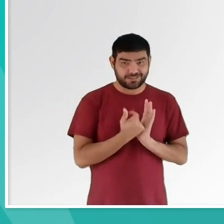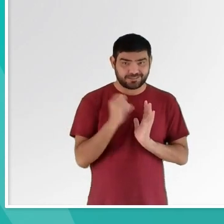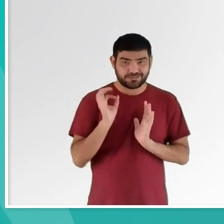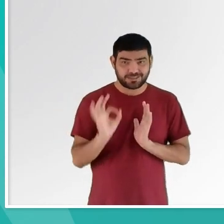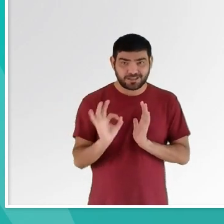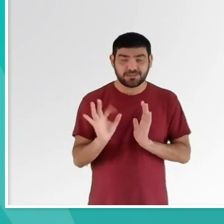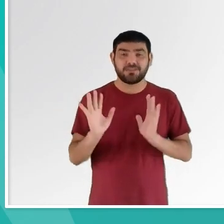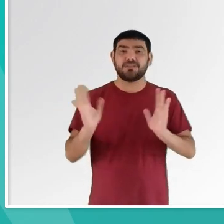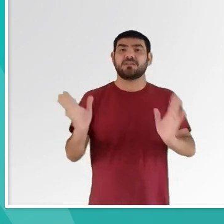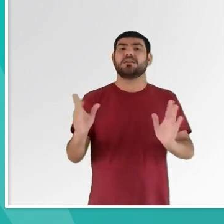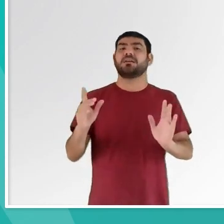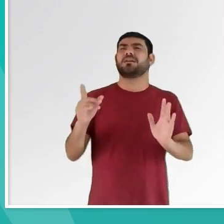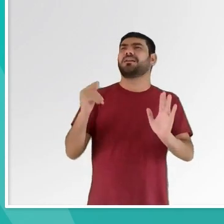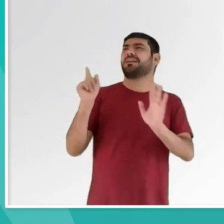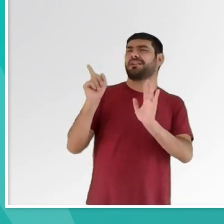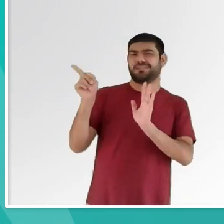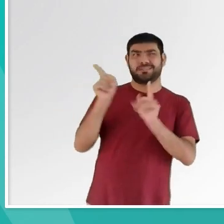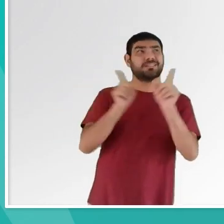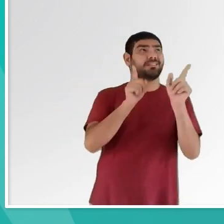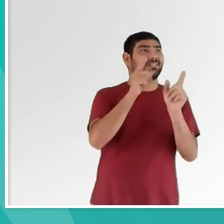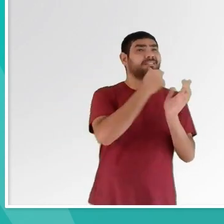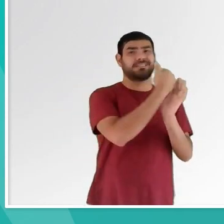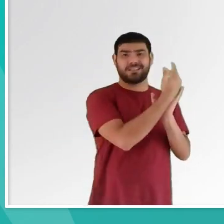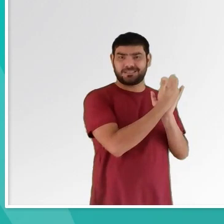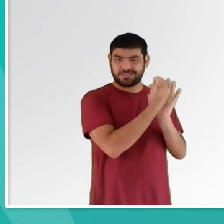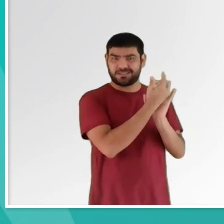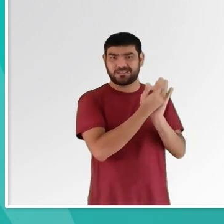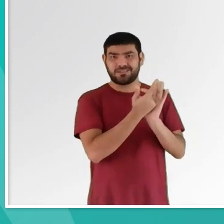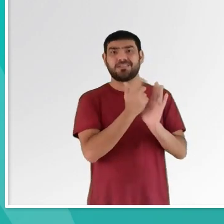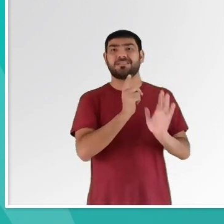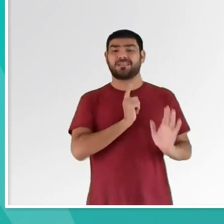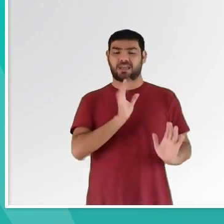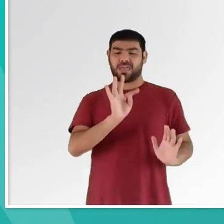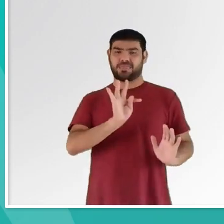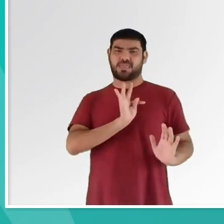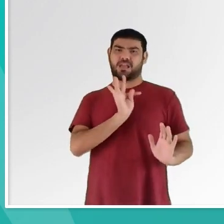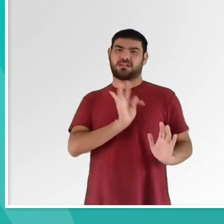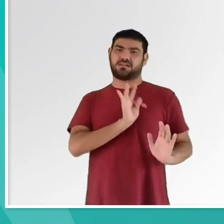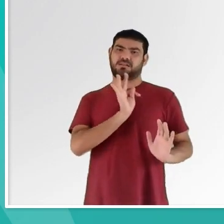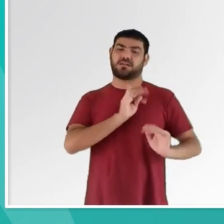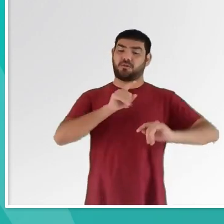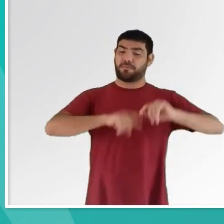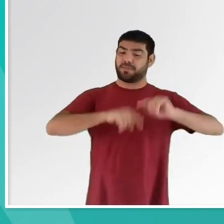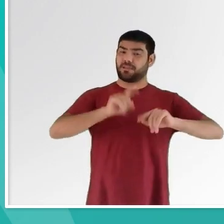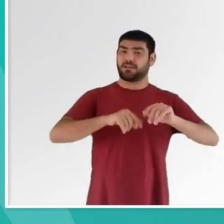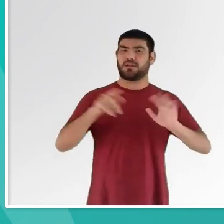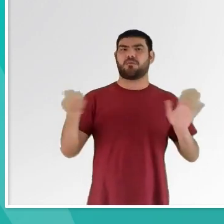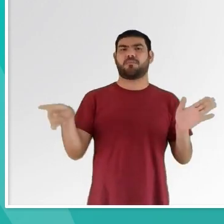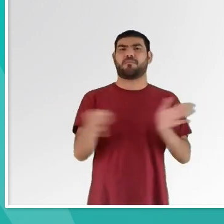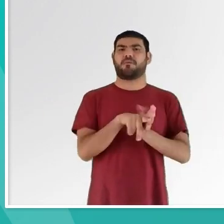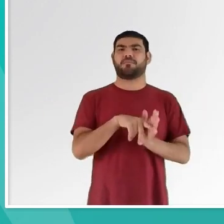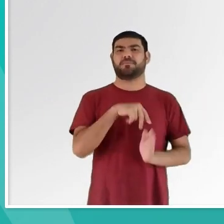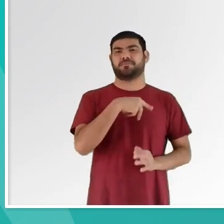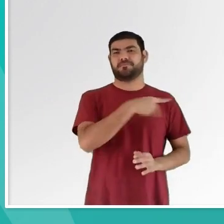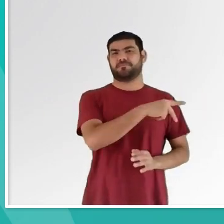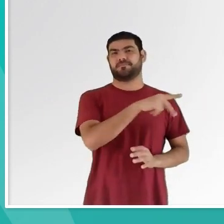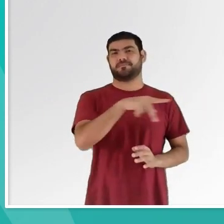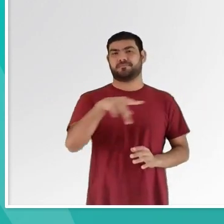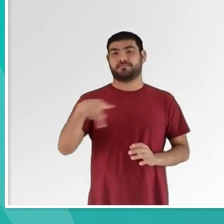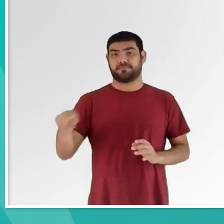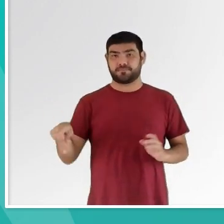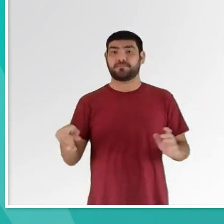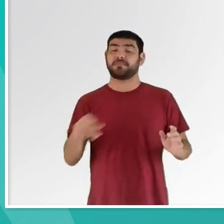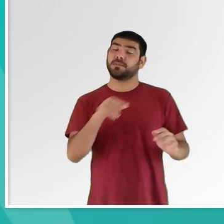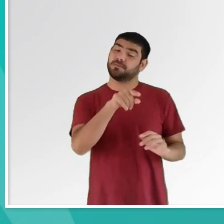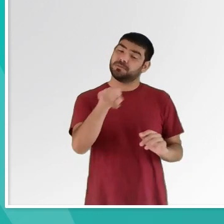esses desenhos, existem as técnicas e os materiais que são utilizados para você fazer.